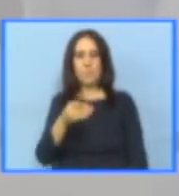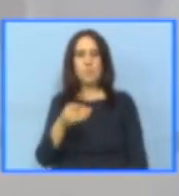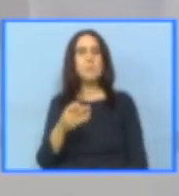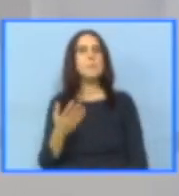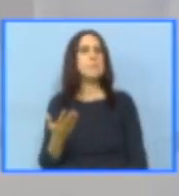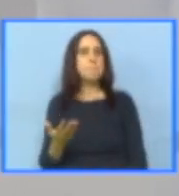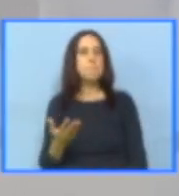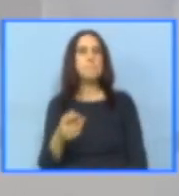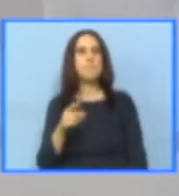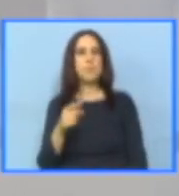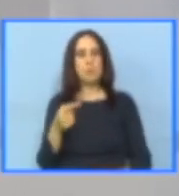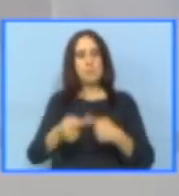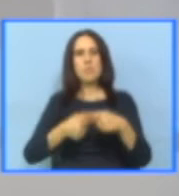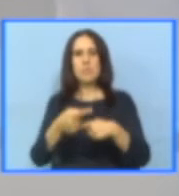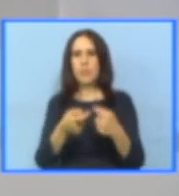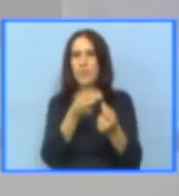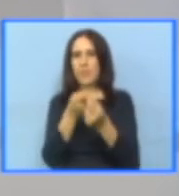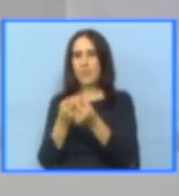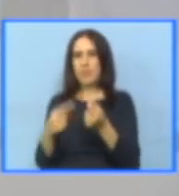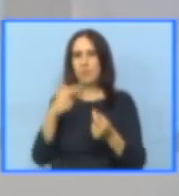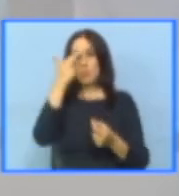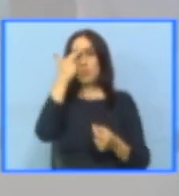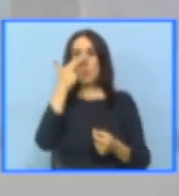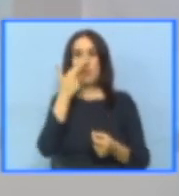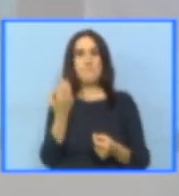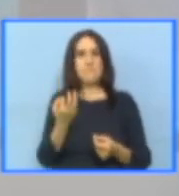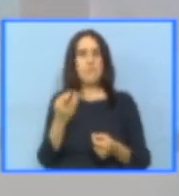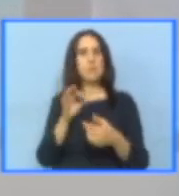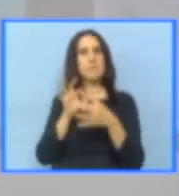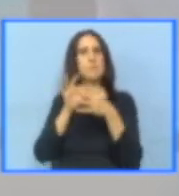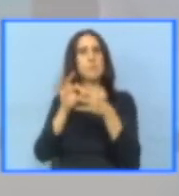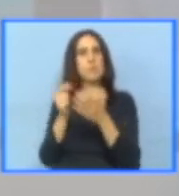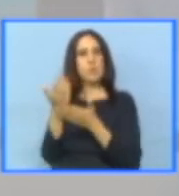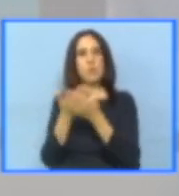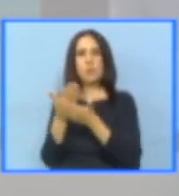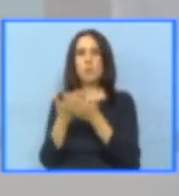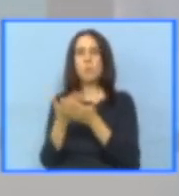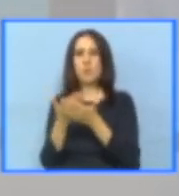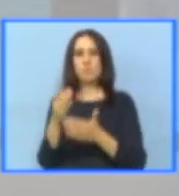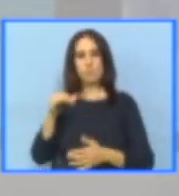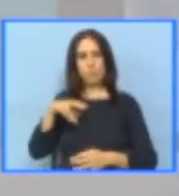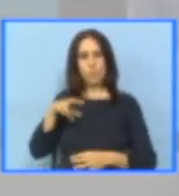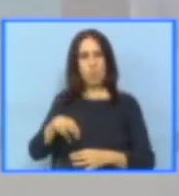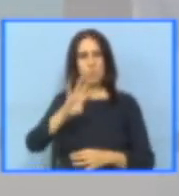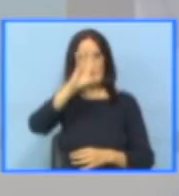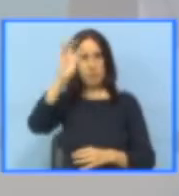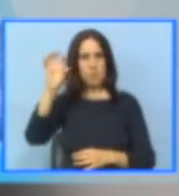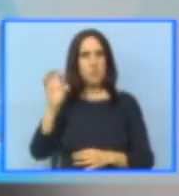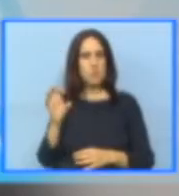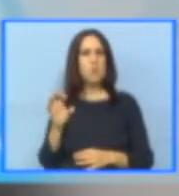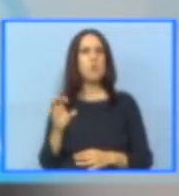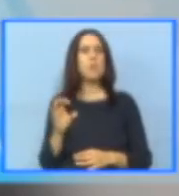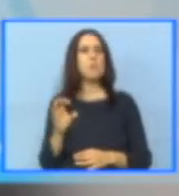Há uma tradição de proximidade histórica, desde logo, e de cooperação económica de Portugal com estes países.